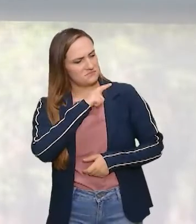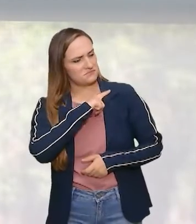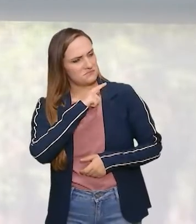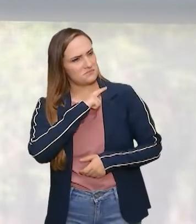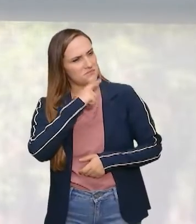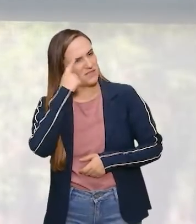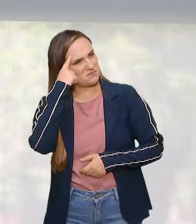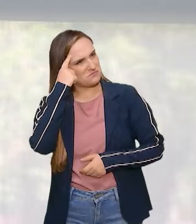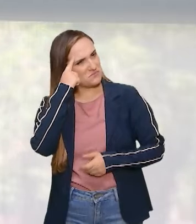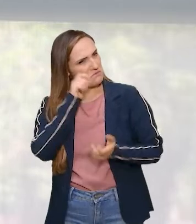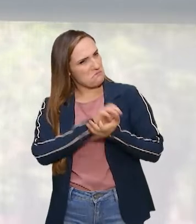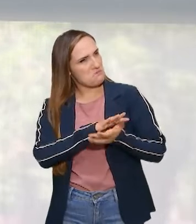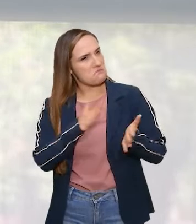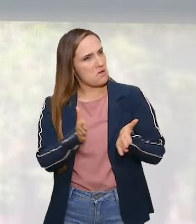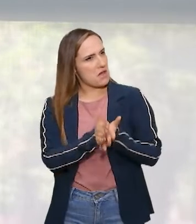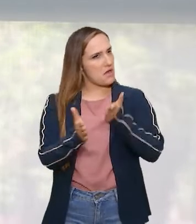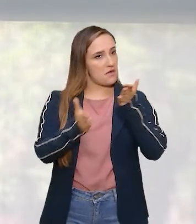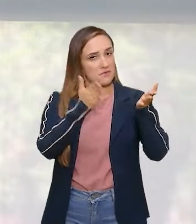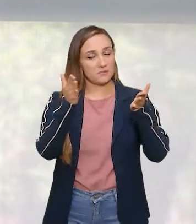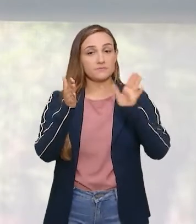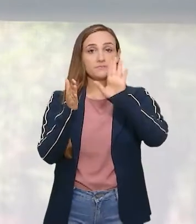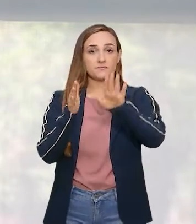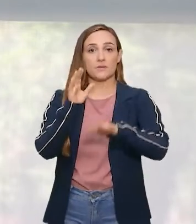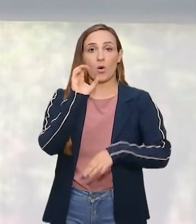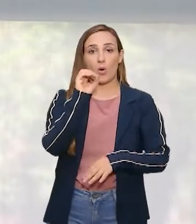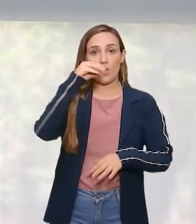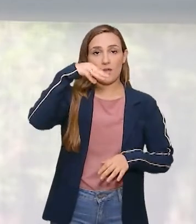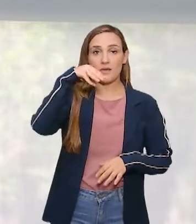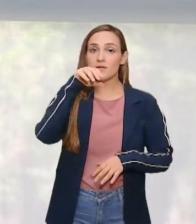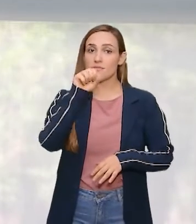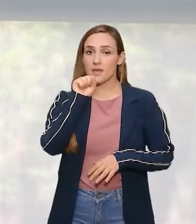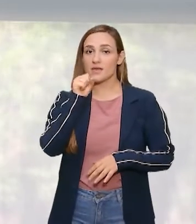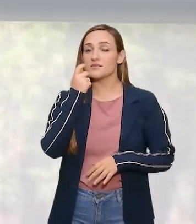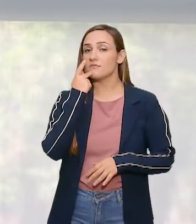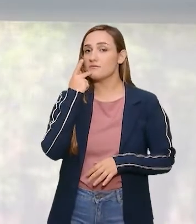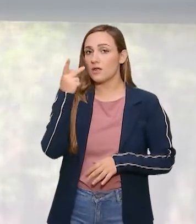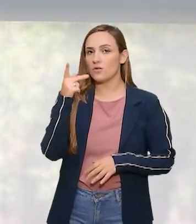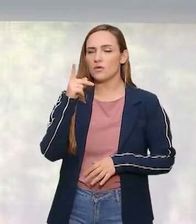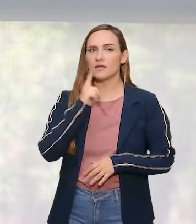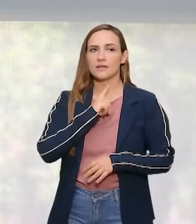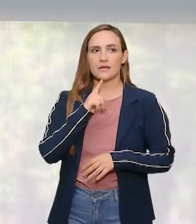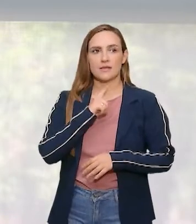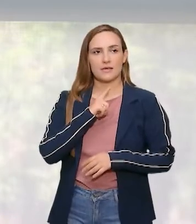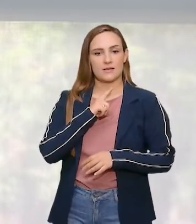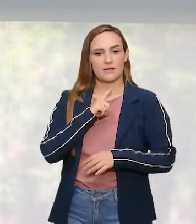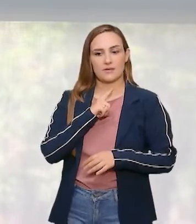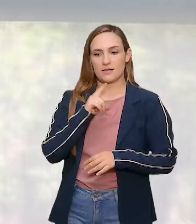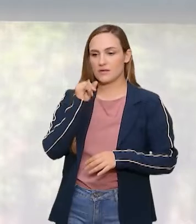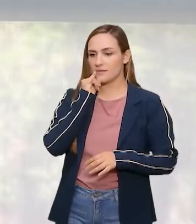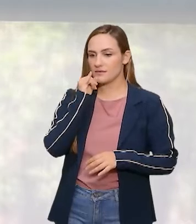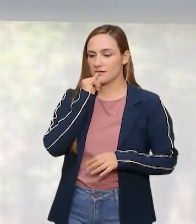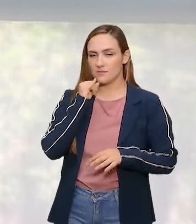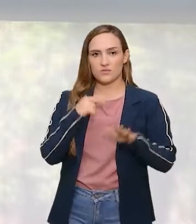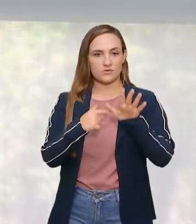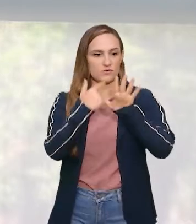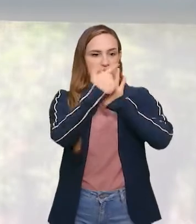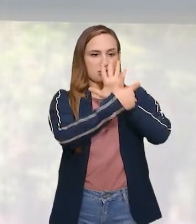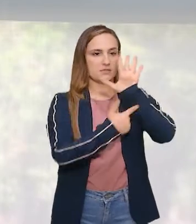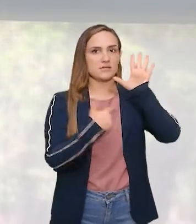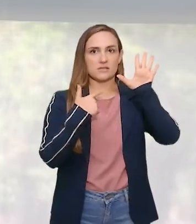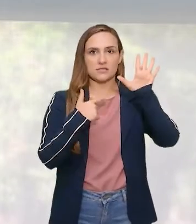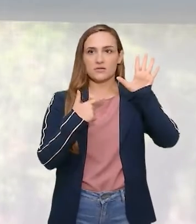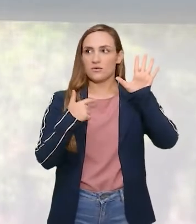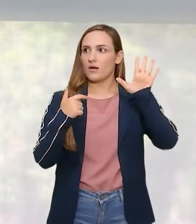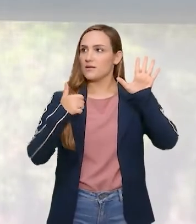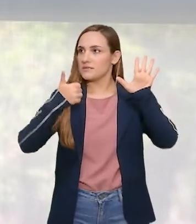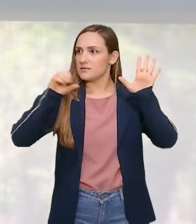mentes brilhantes. Dados da Organização Mundial de Saúde apontam que 5 em cada 100 pessoas no